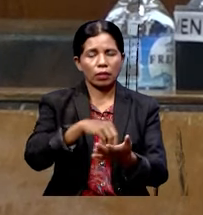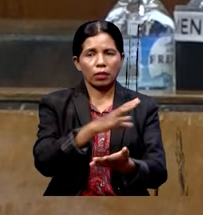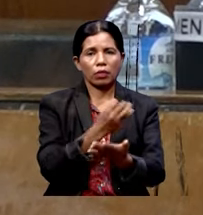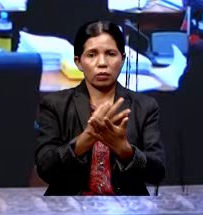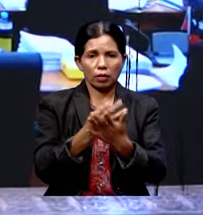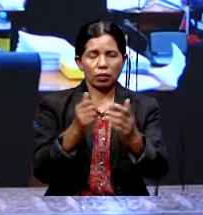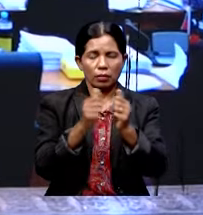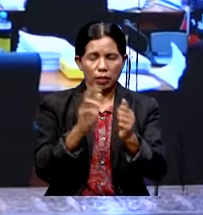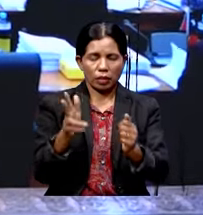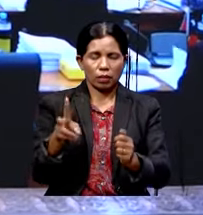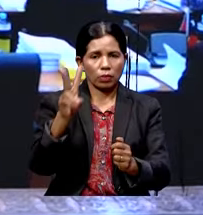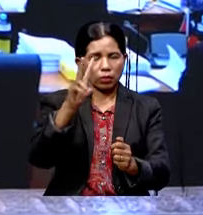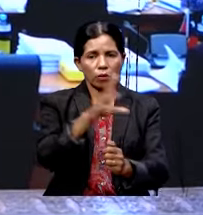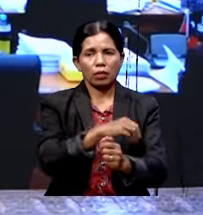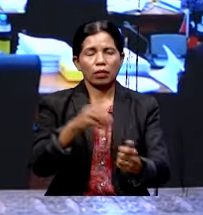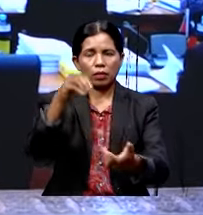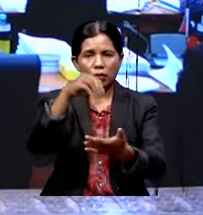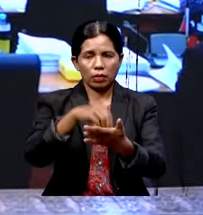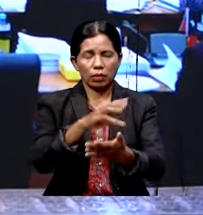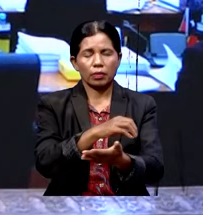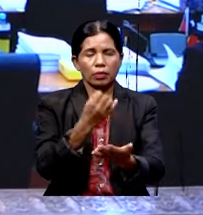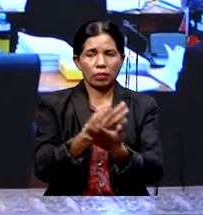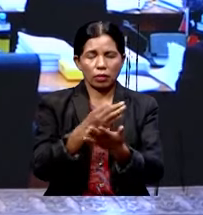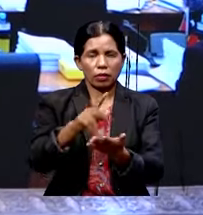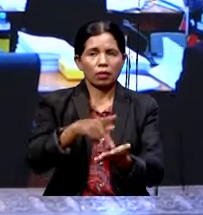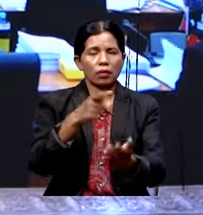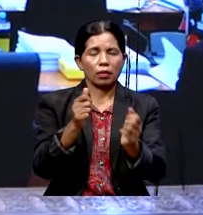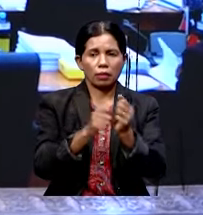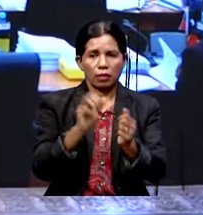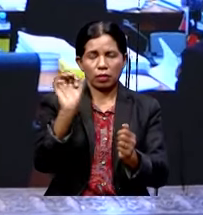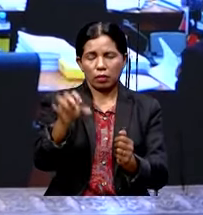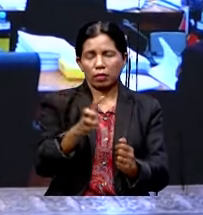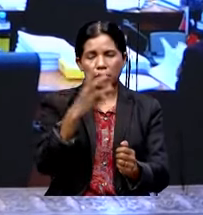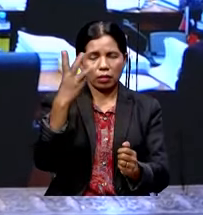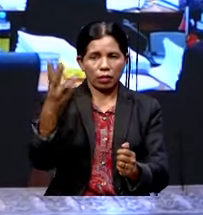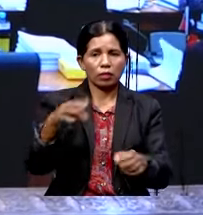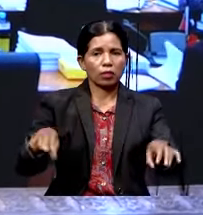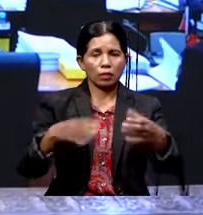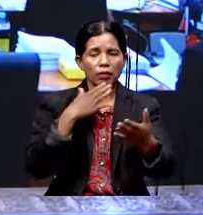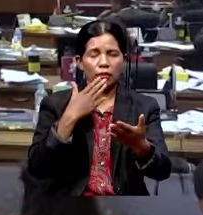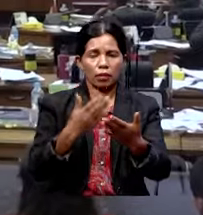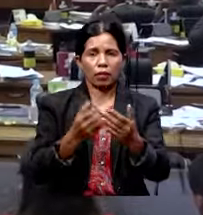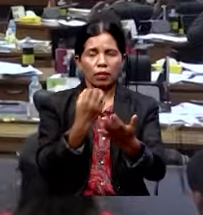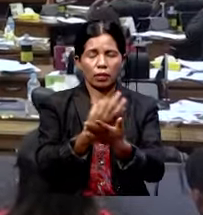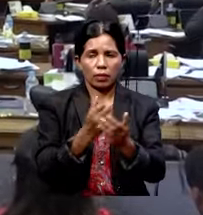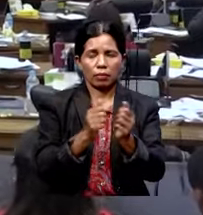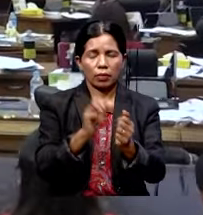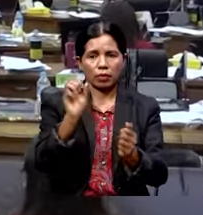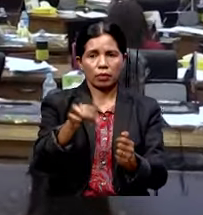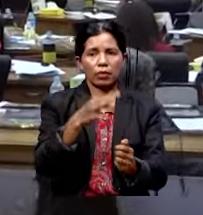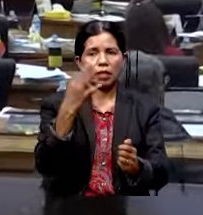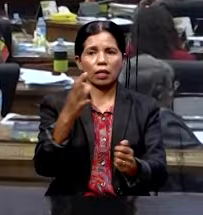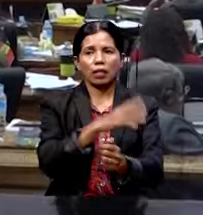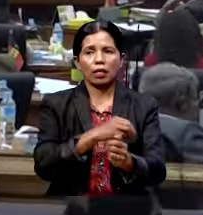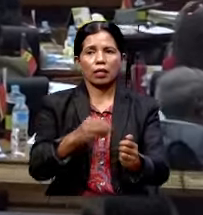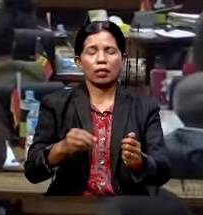contra o Rihonrua Resin, o diálogo para salário vencimento, toque contra o Rihonrua Resin, bens no serviço, toque contra o Rihonrua Resin, capital